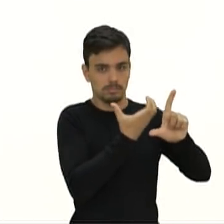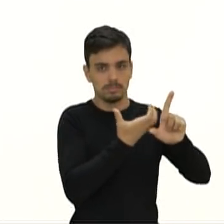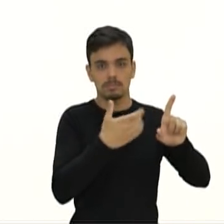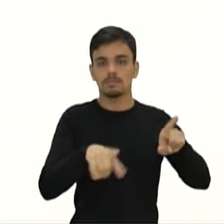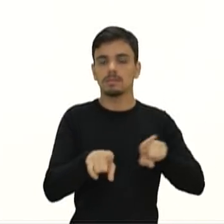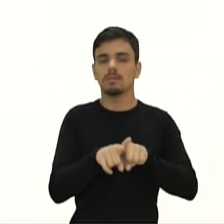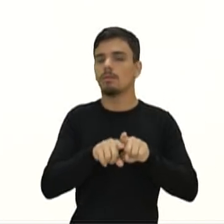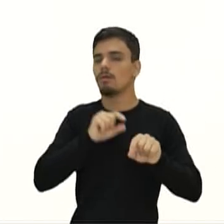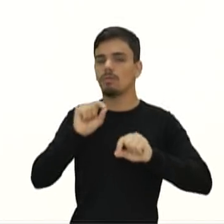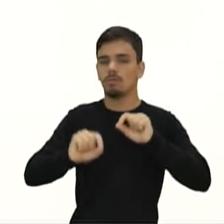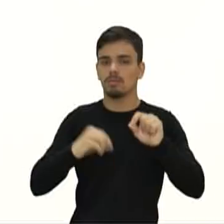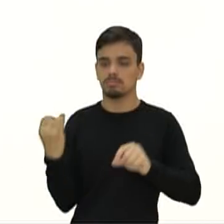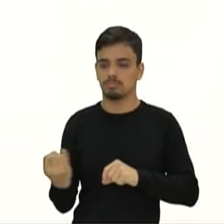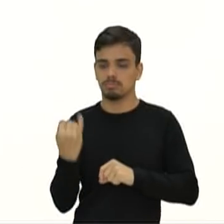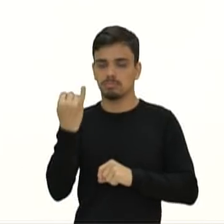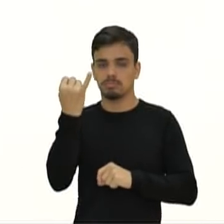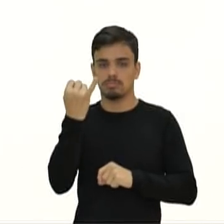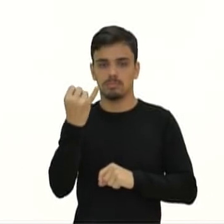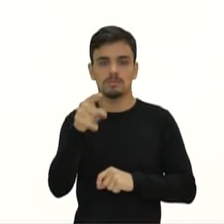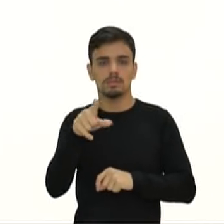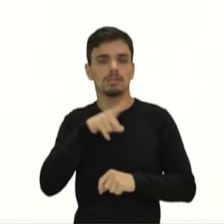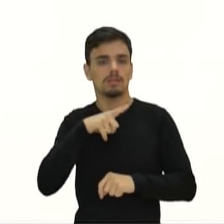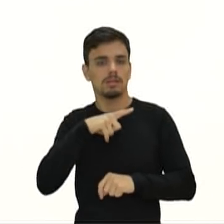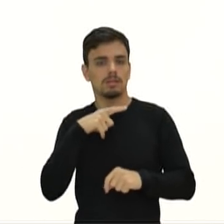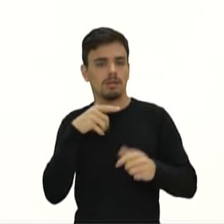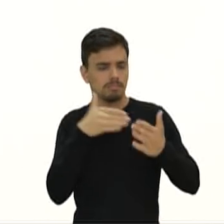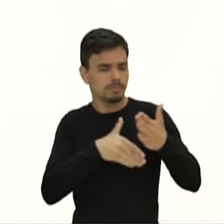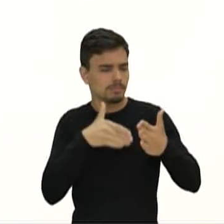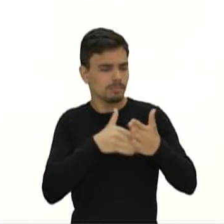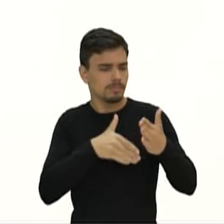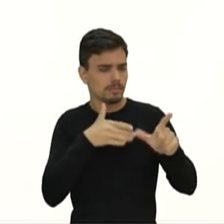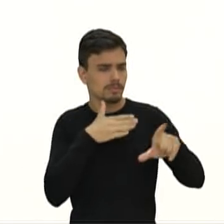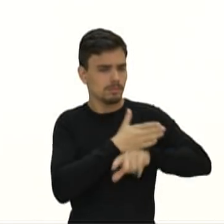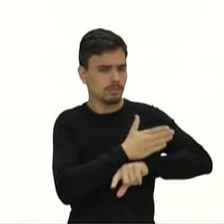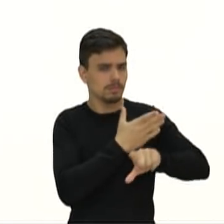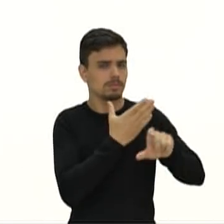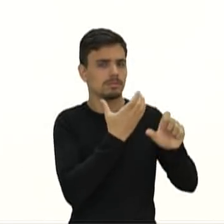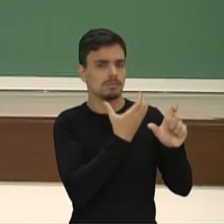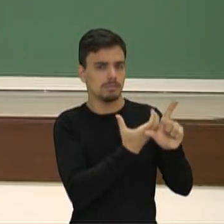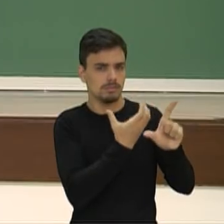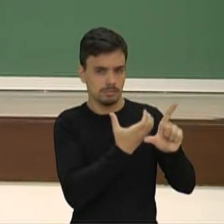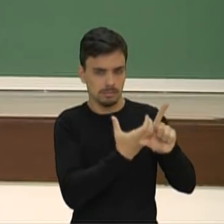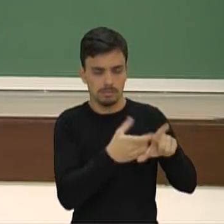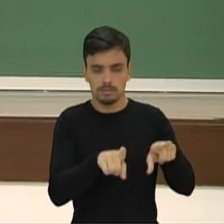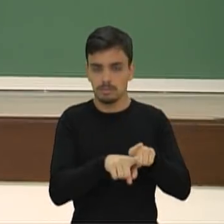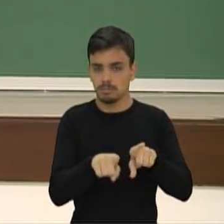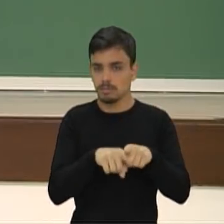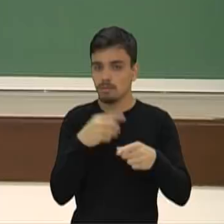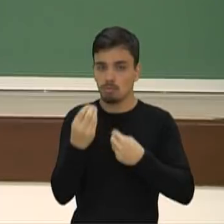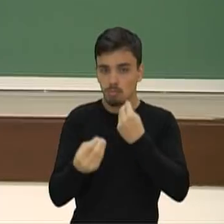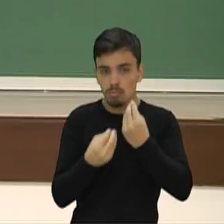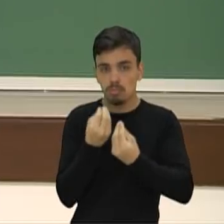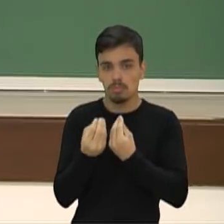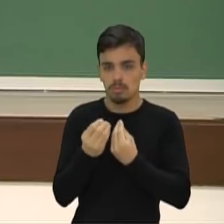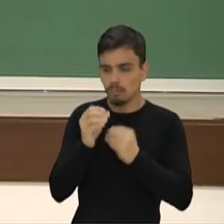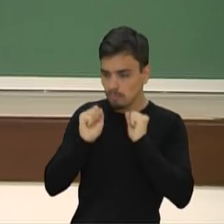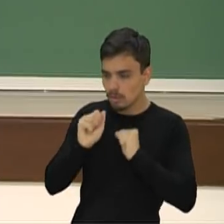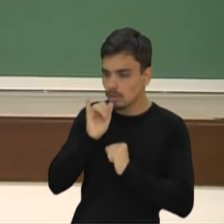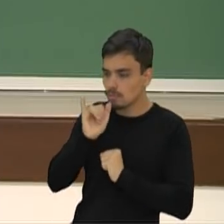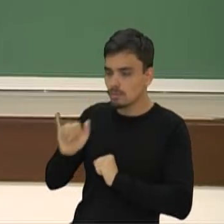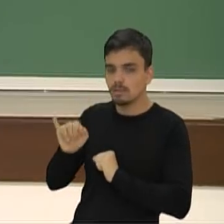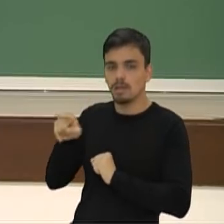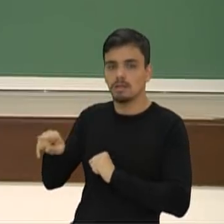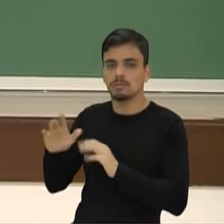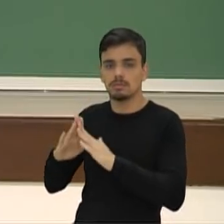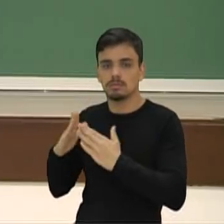vem um detalhe importante, caso você ainda tenha dificuldade com essa parte do Classroom, acessar a plataforma, notifique a sua